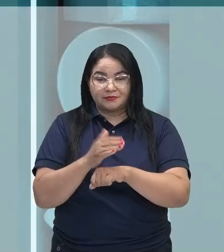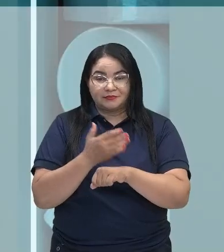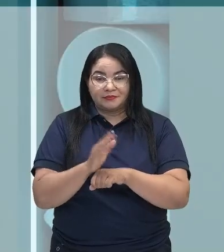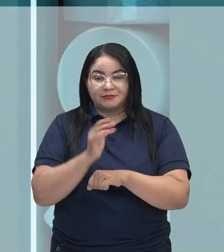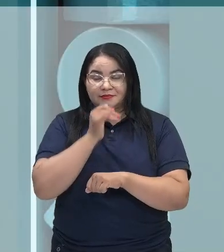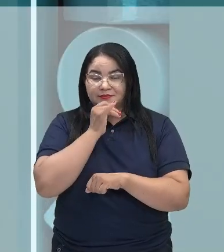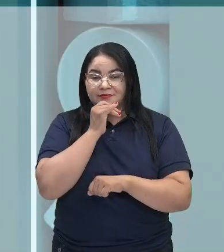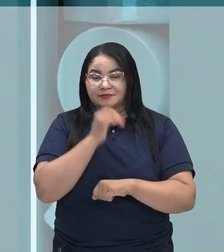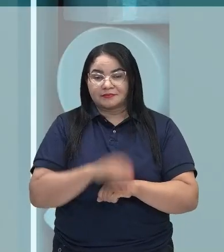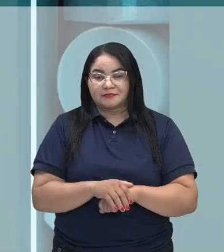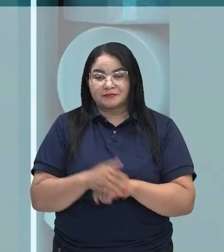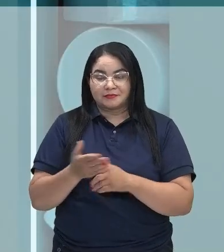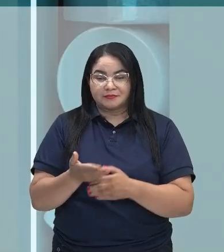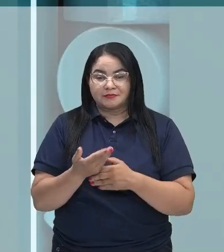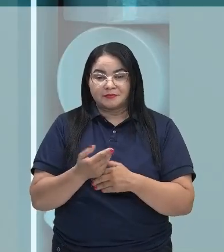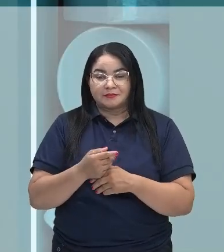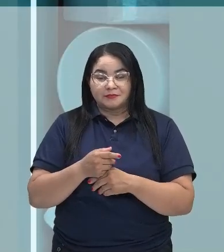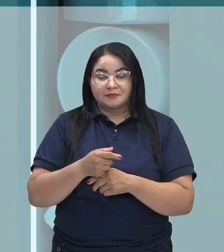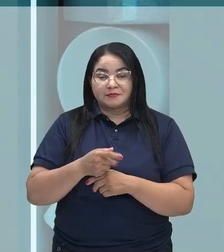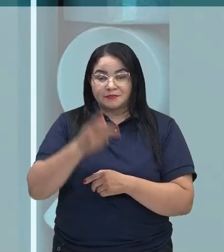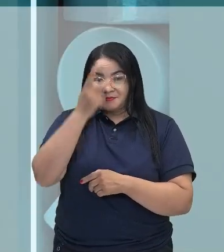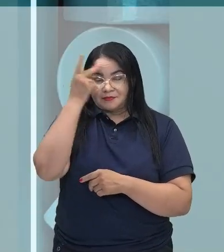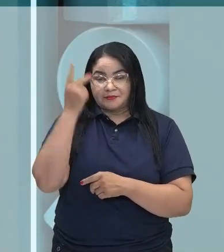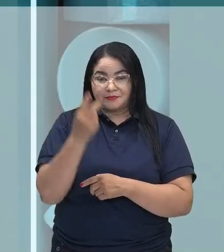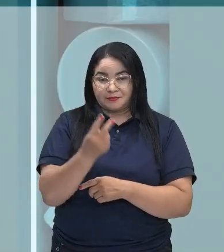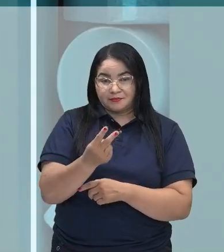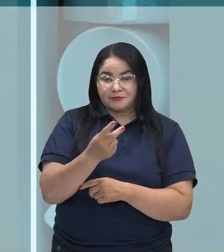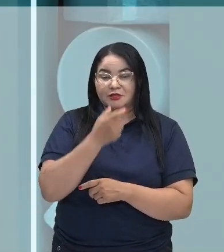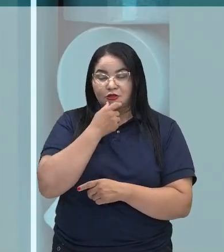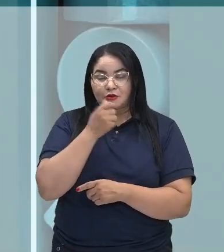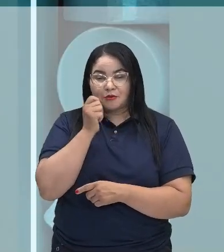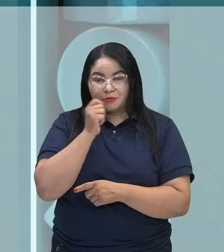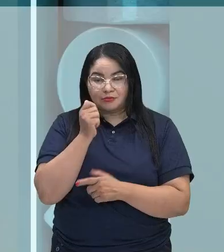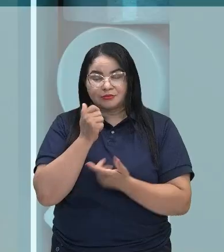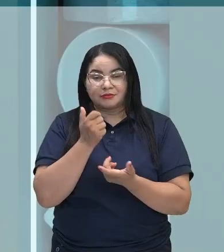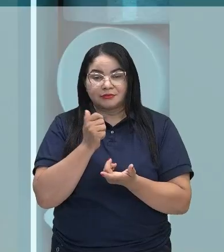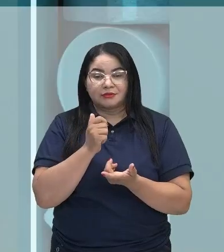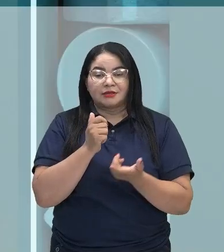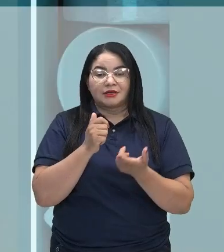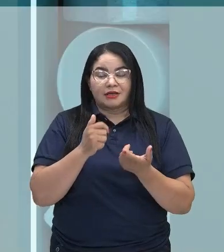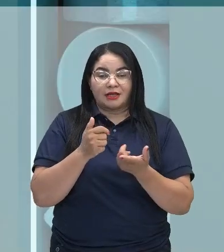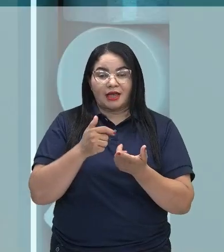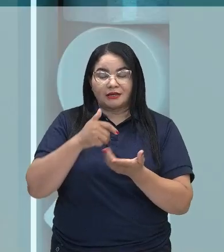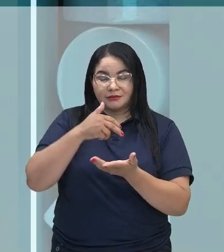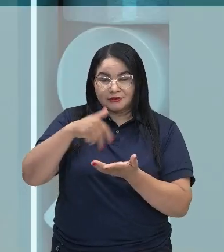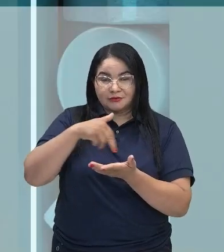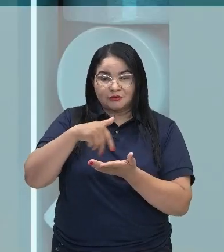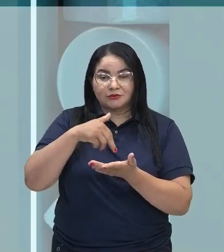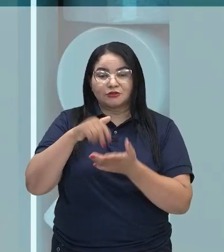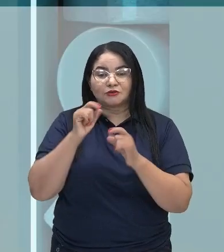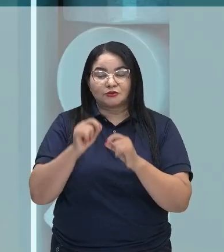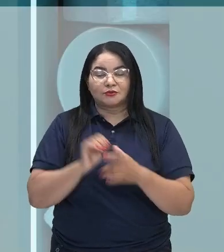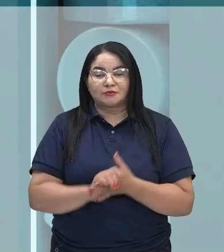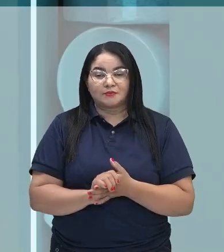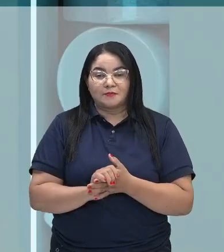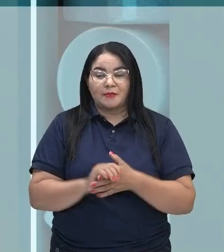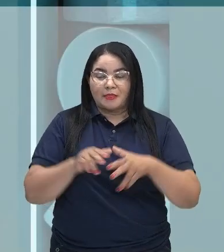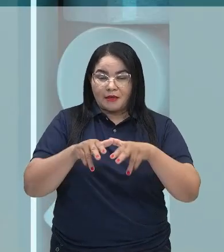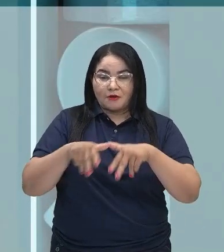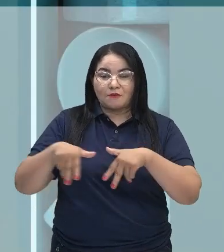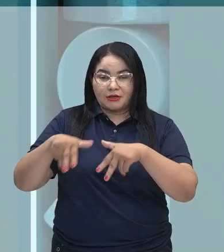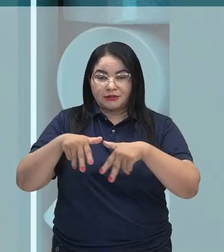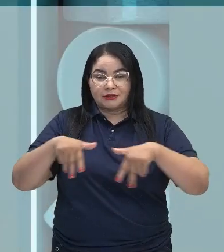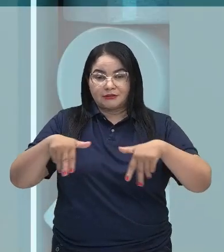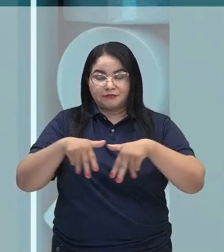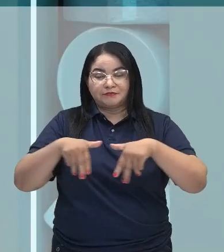nós convidamos certo? Um casal de brincantes de uma quadrilha. Então, eles